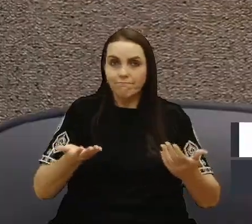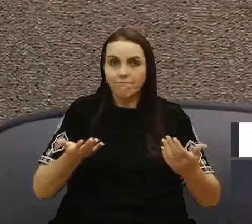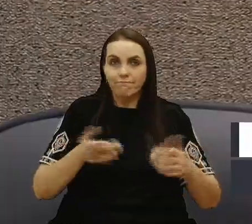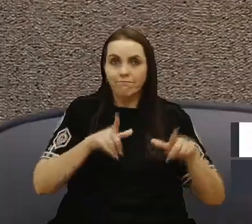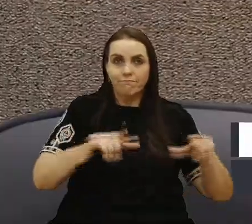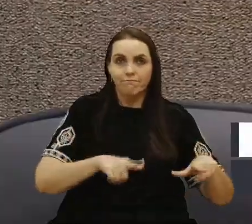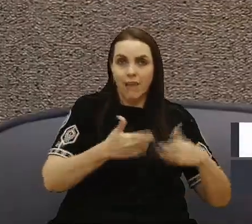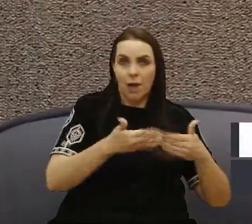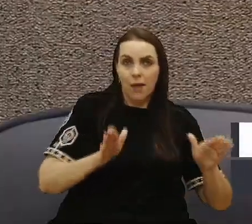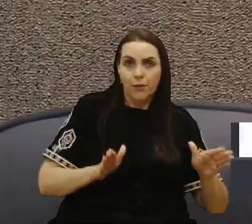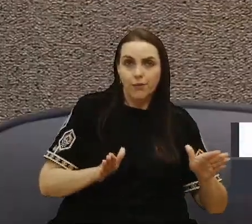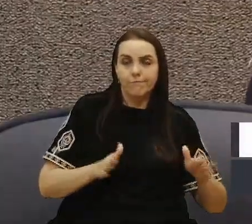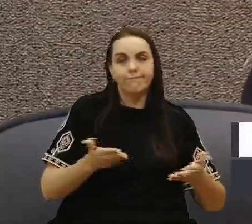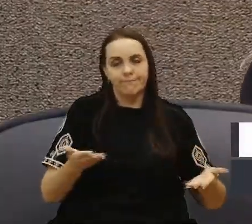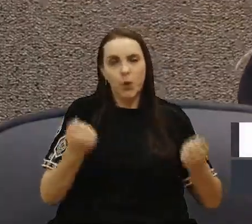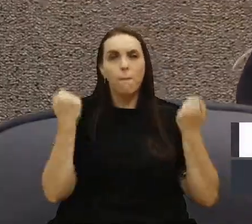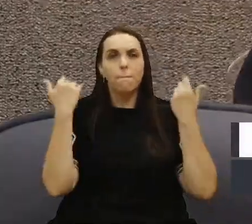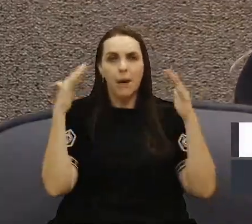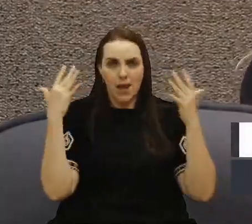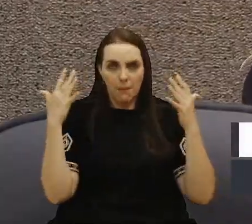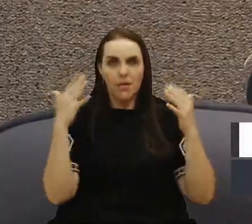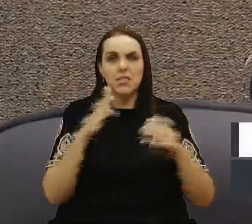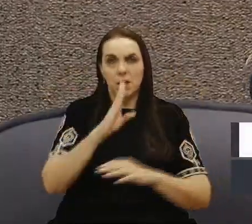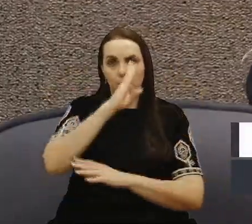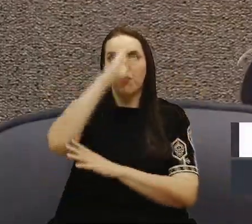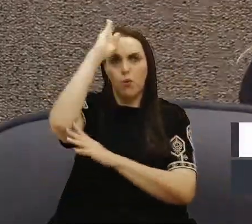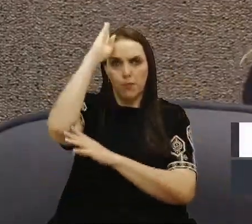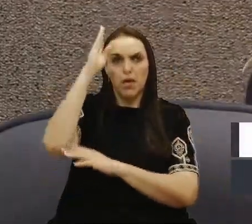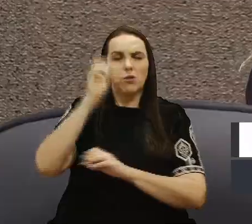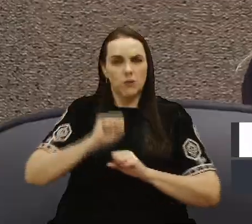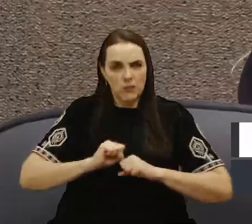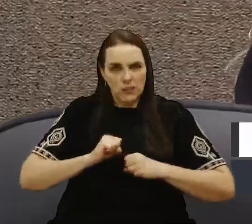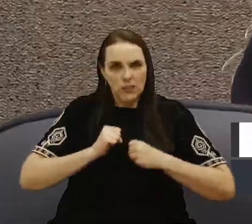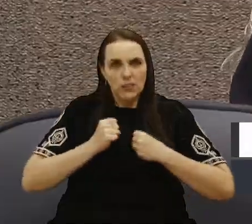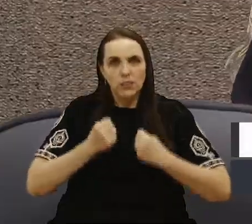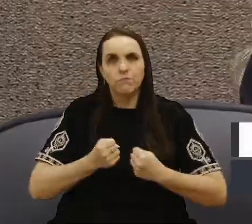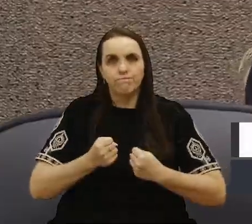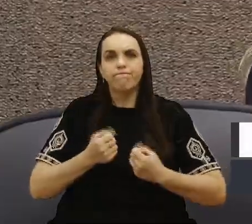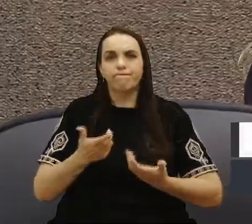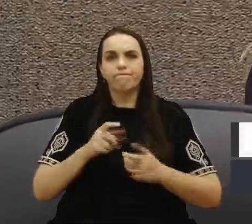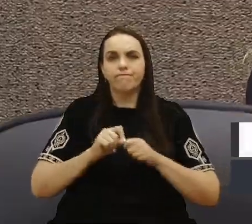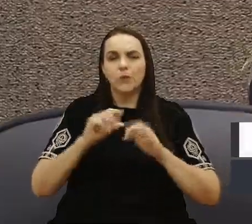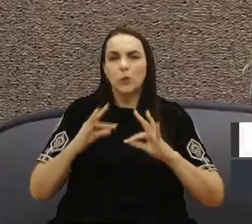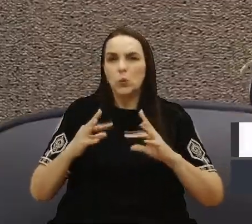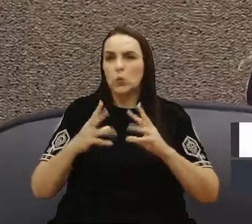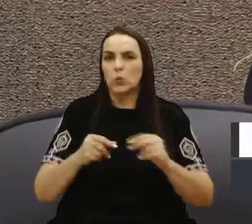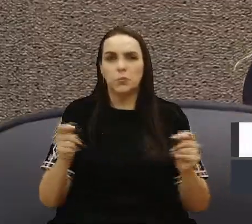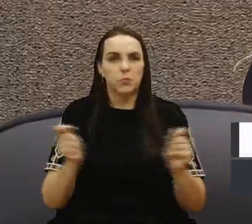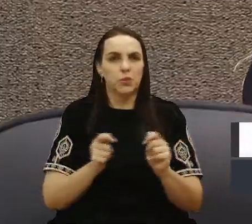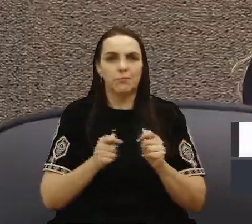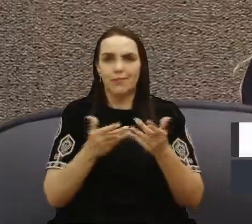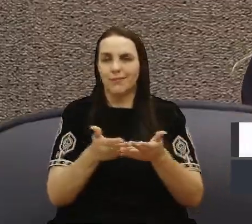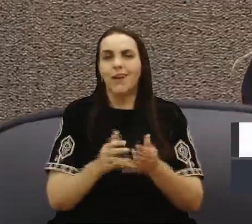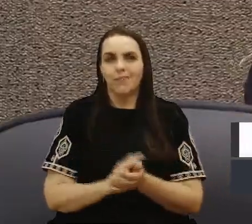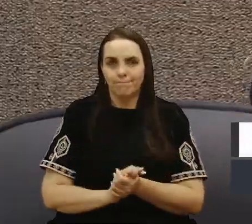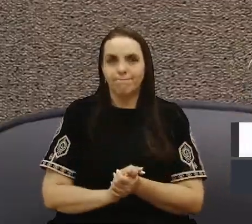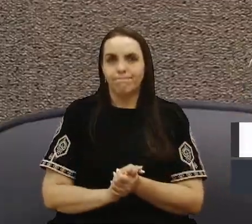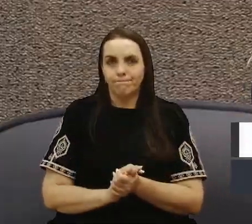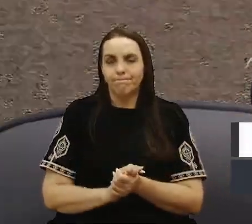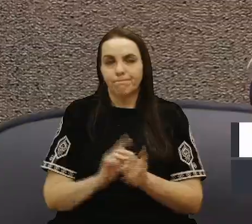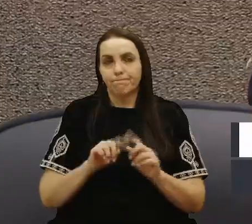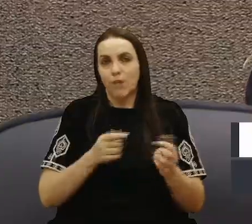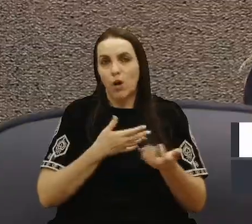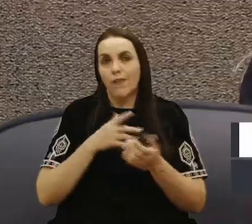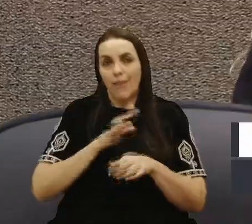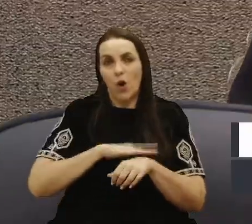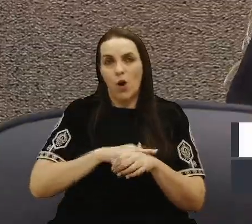Então, parabenizar a ação dos bombeiros, que não medem esforços para fazer tudo o que é possível nessas situações. Mas,